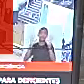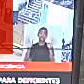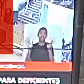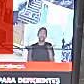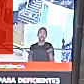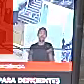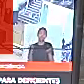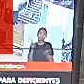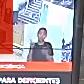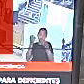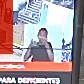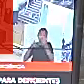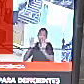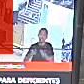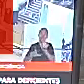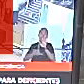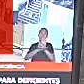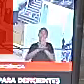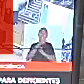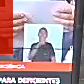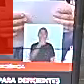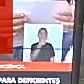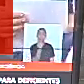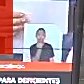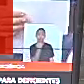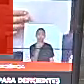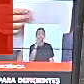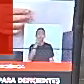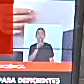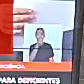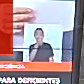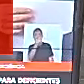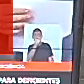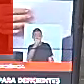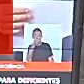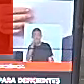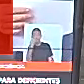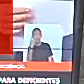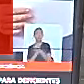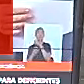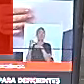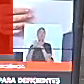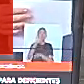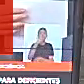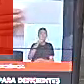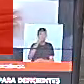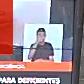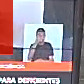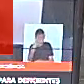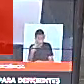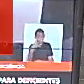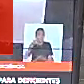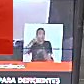Lei 21.121 de 2014 obriga as empresas de transporte